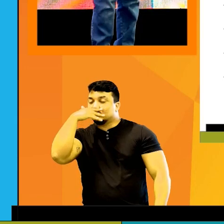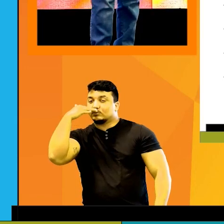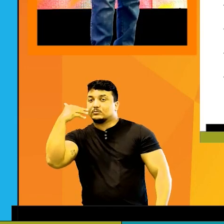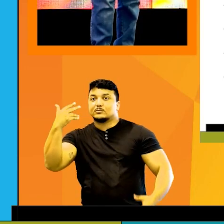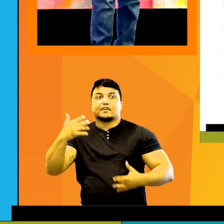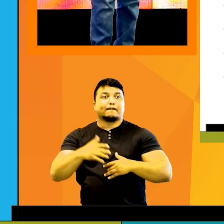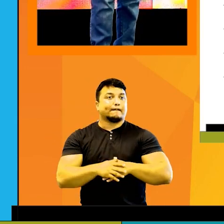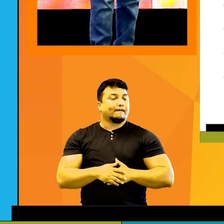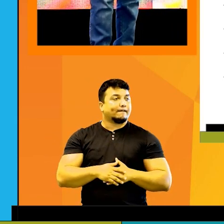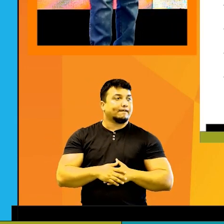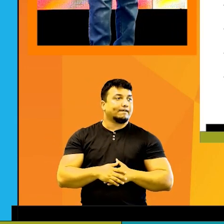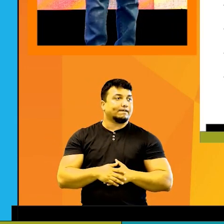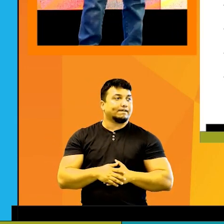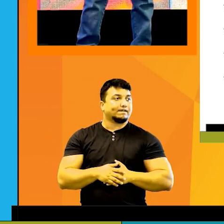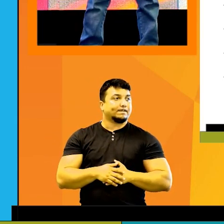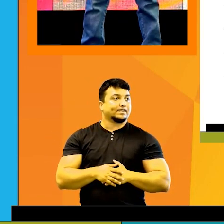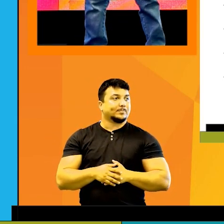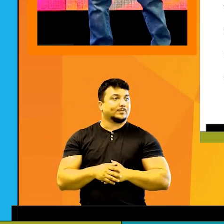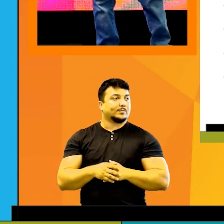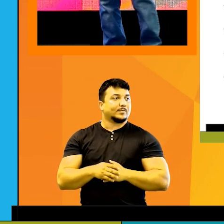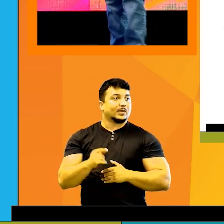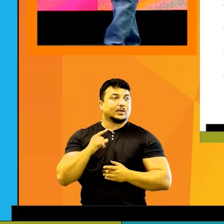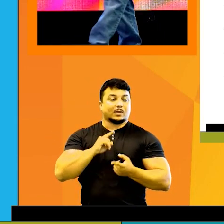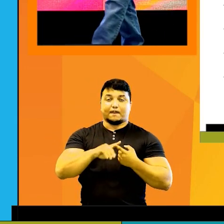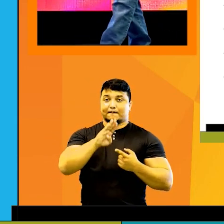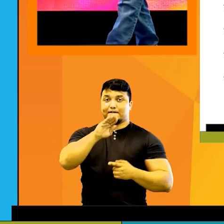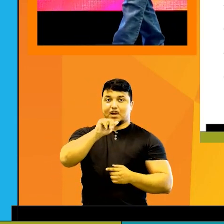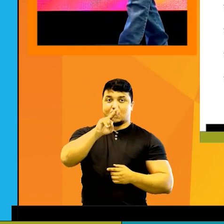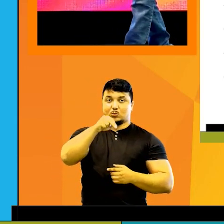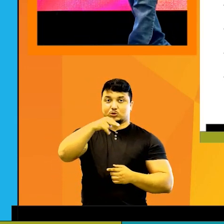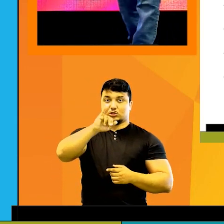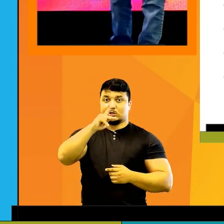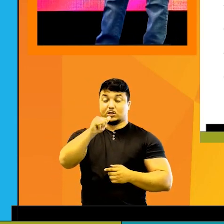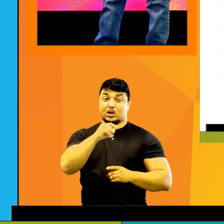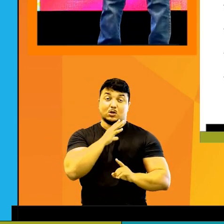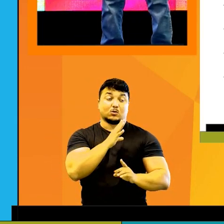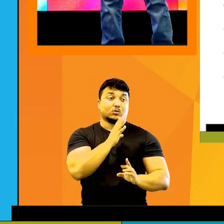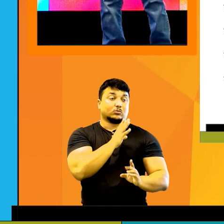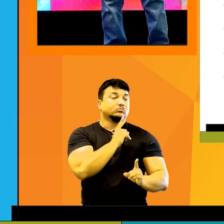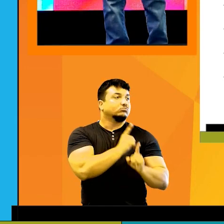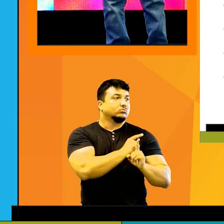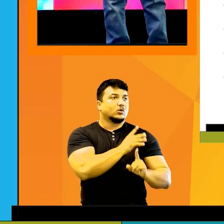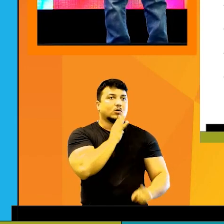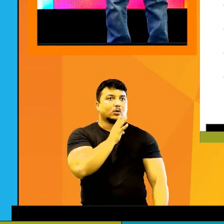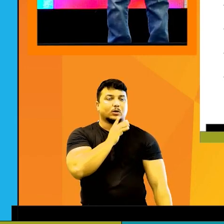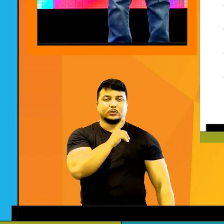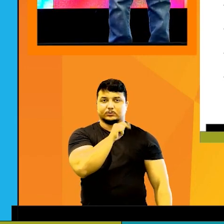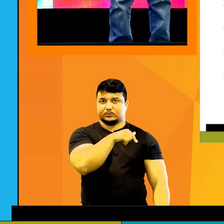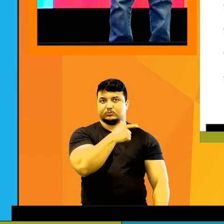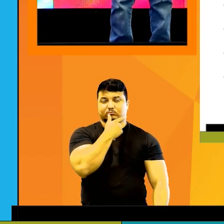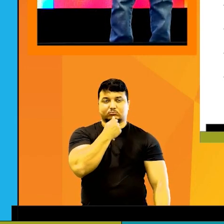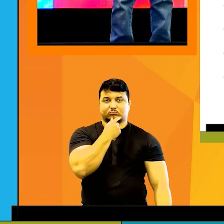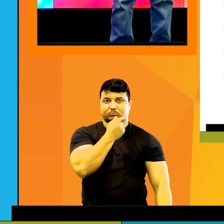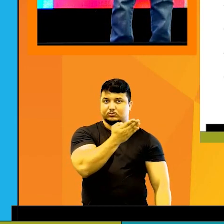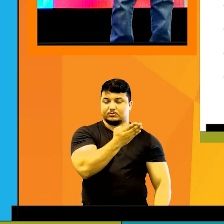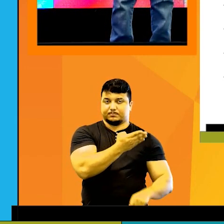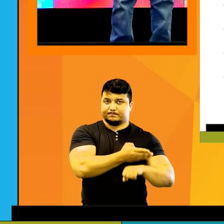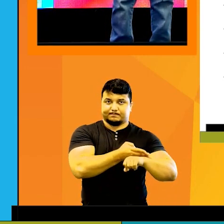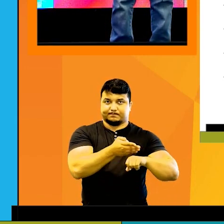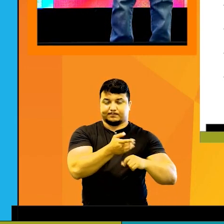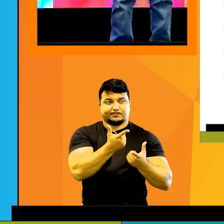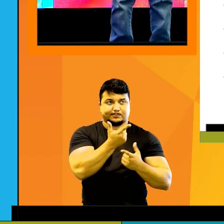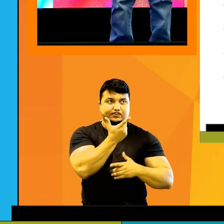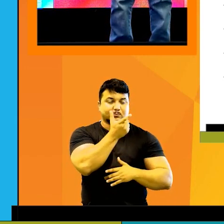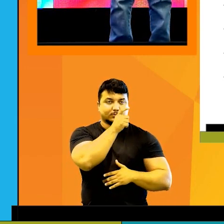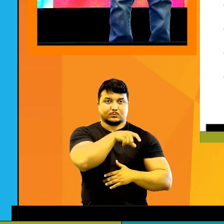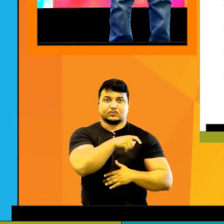baunilha. Viu? E aí ela conhece o homem branco. E aí a história é fabulosa, que vocês, se possível, devem